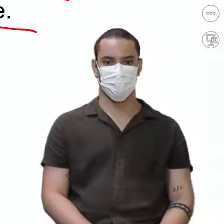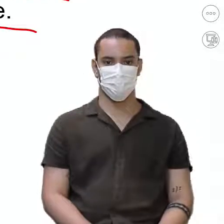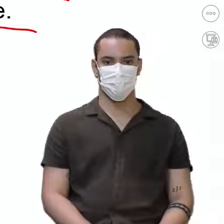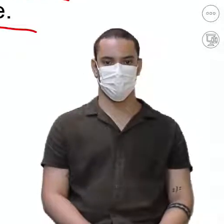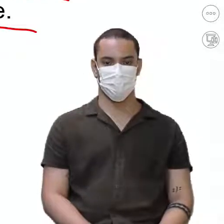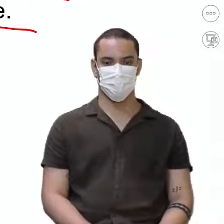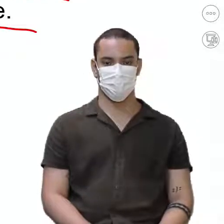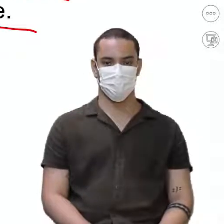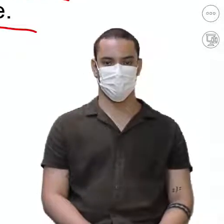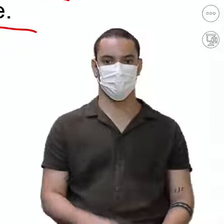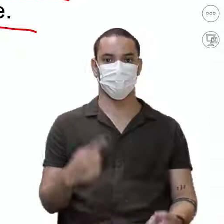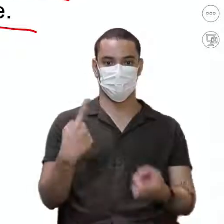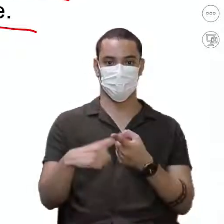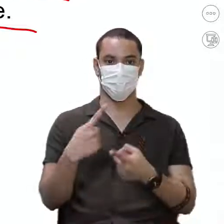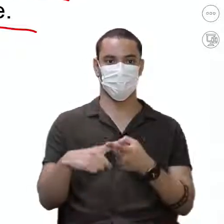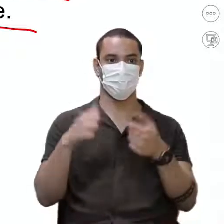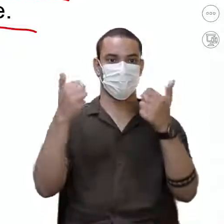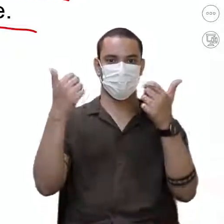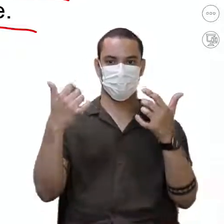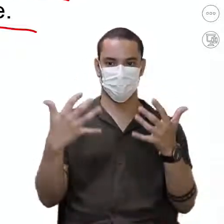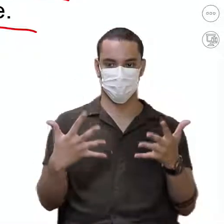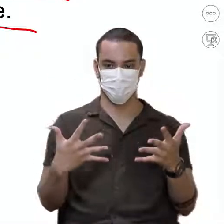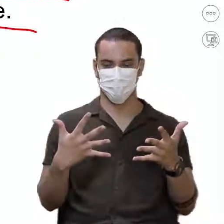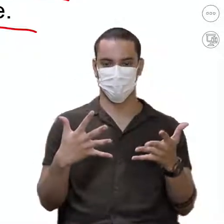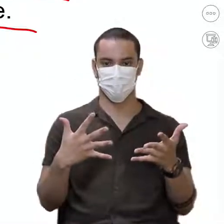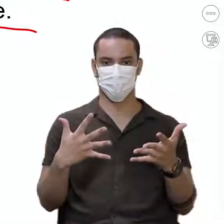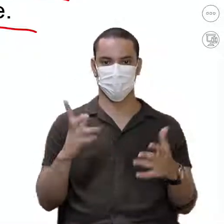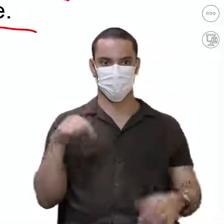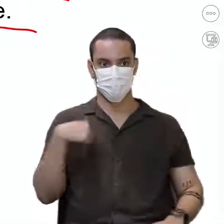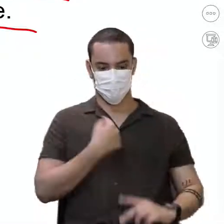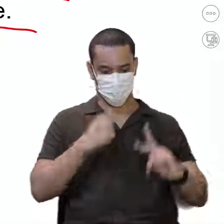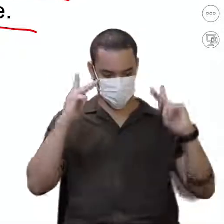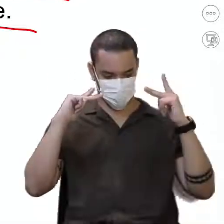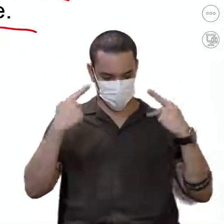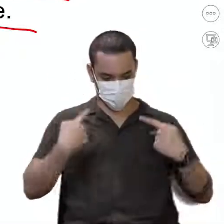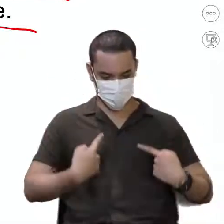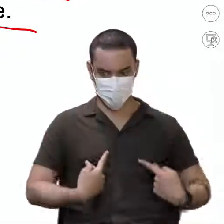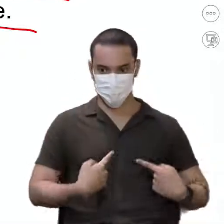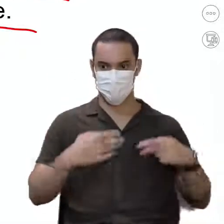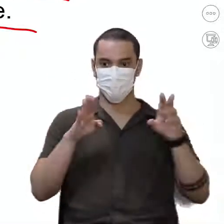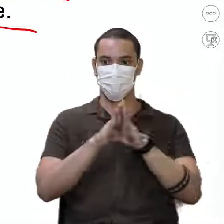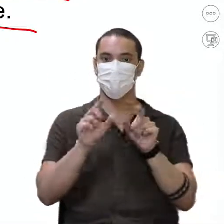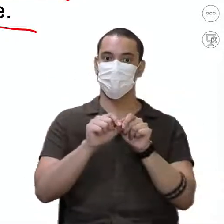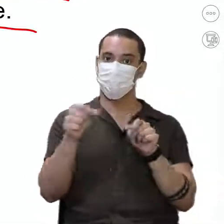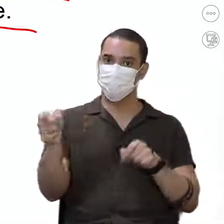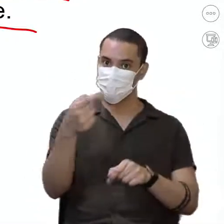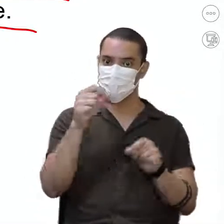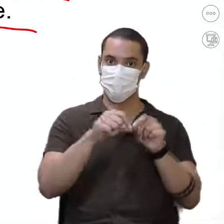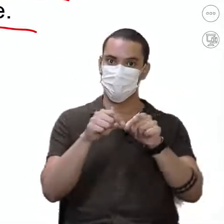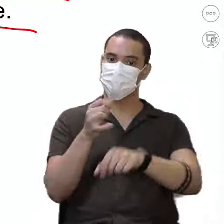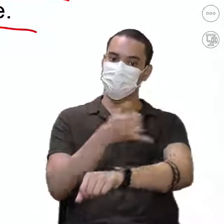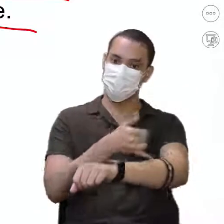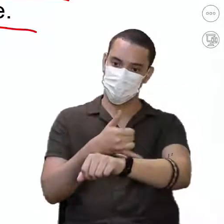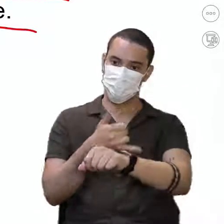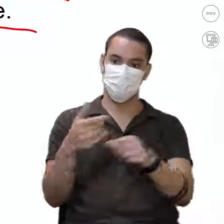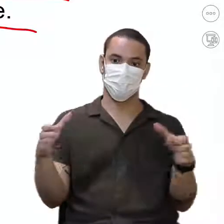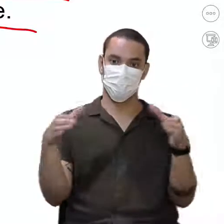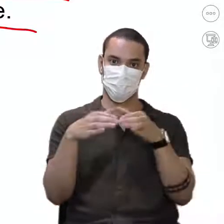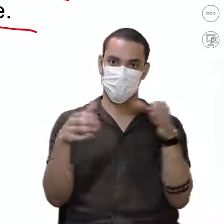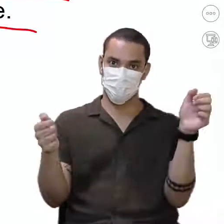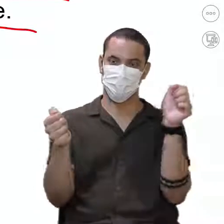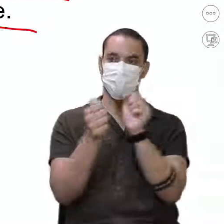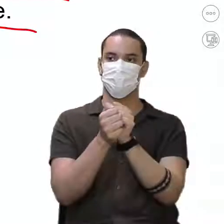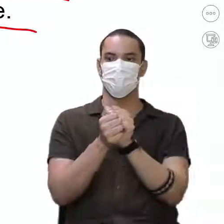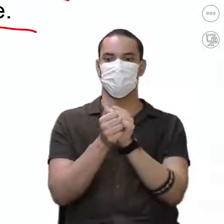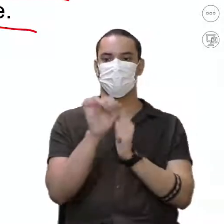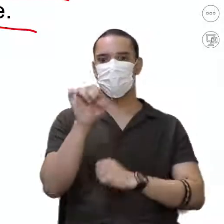do que está escrito aqui, porque ele fala para a gente que nada nos deixa mais humano, ele fala para você fazer uma tatuagem, se você quiser fazer parte, e